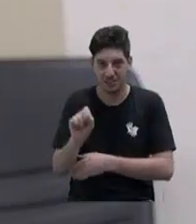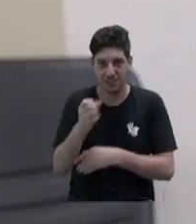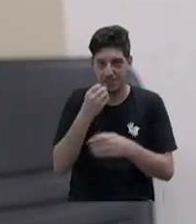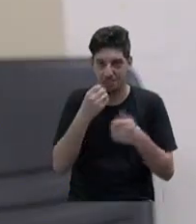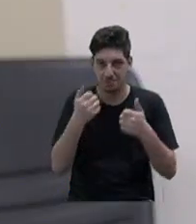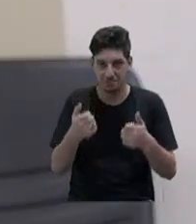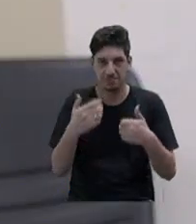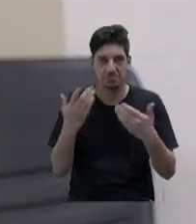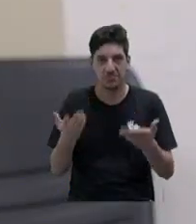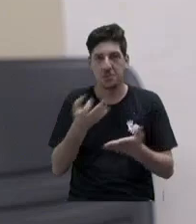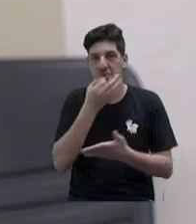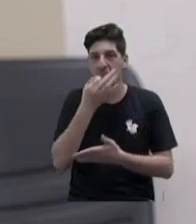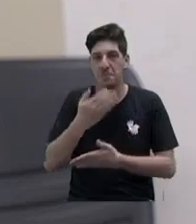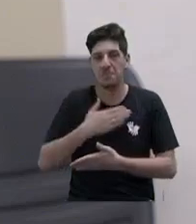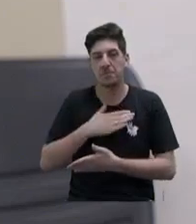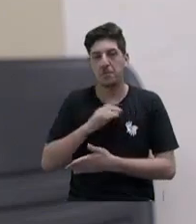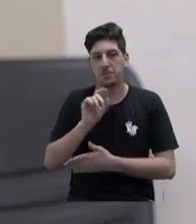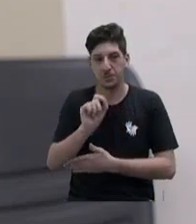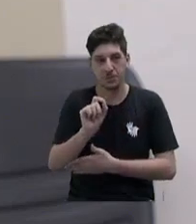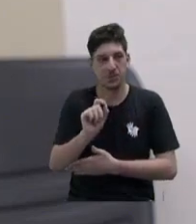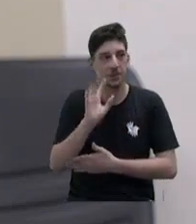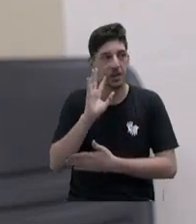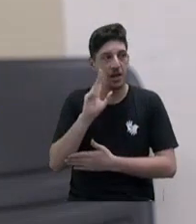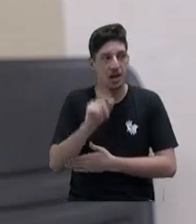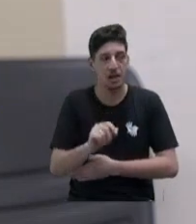acho que, assim, vou fazer